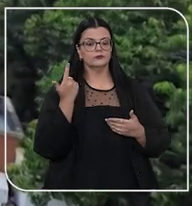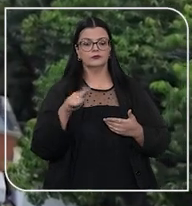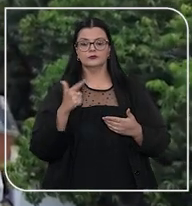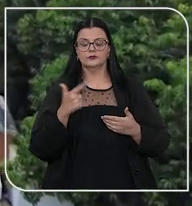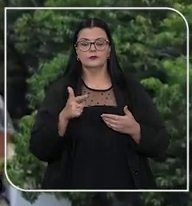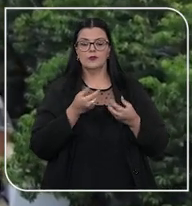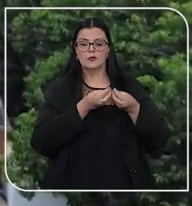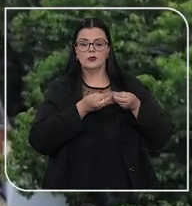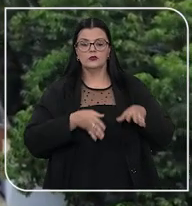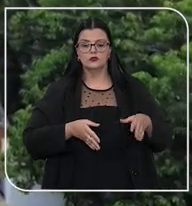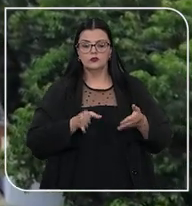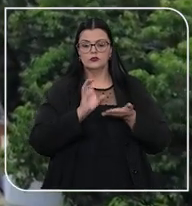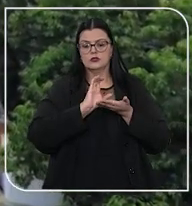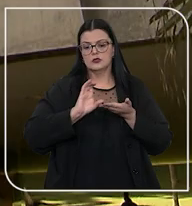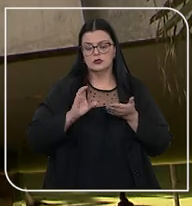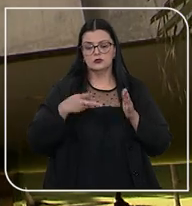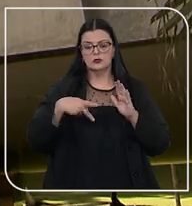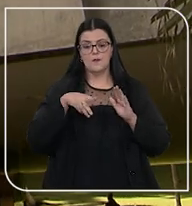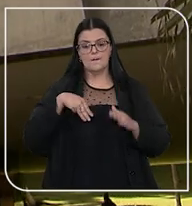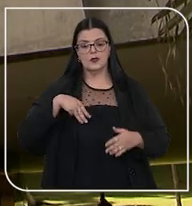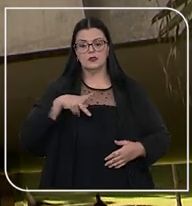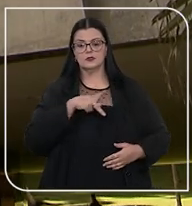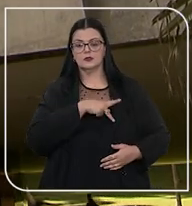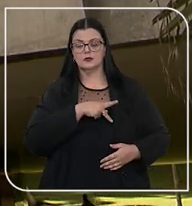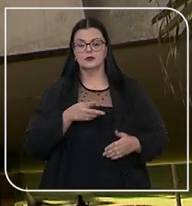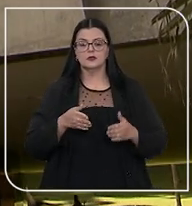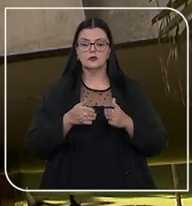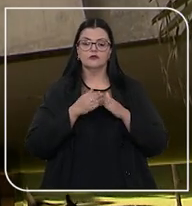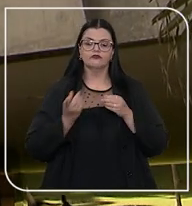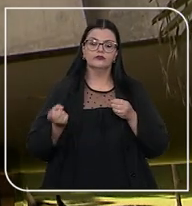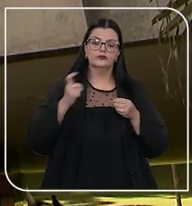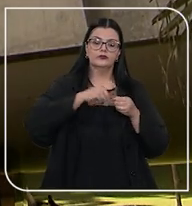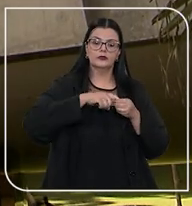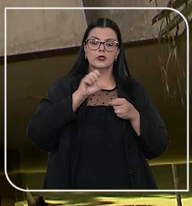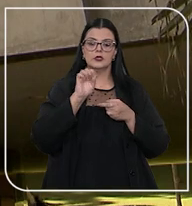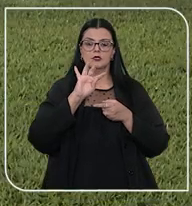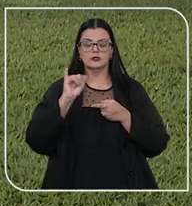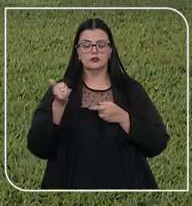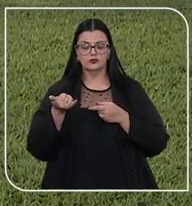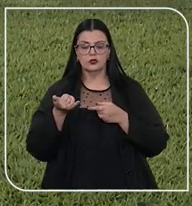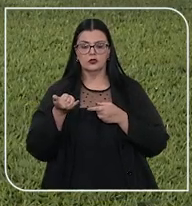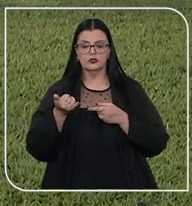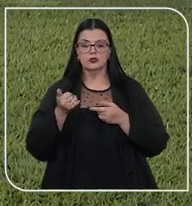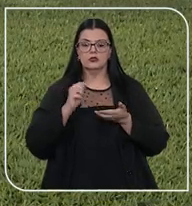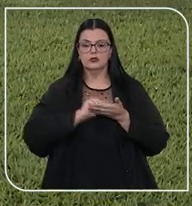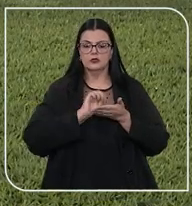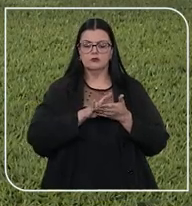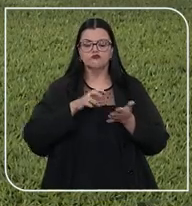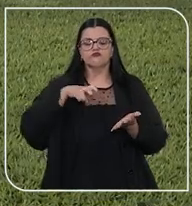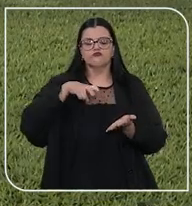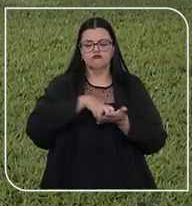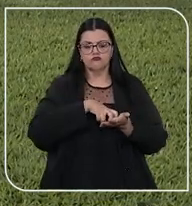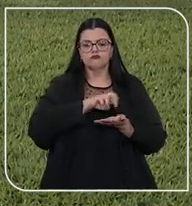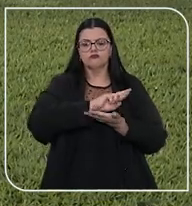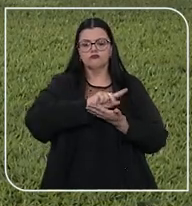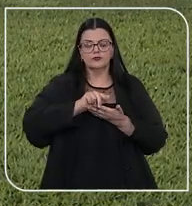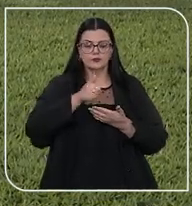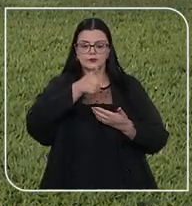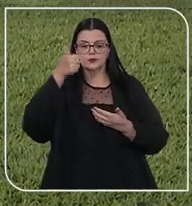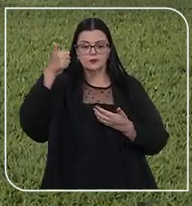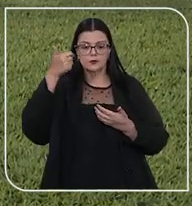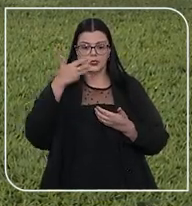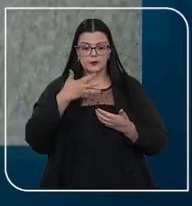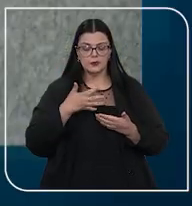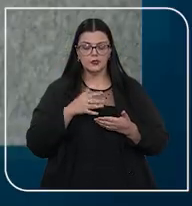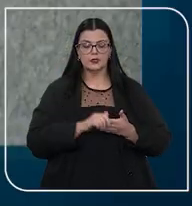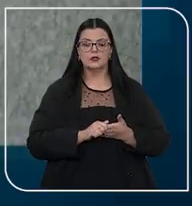efetiva demonstração de prejuízo ao erário. O Ministério Público recorreu ao STJ pedindo o restabelecimento das sanções aplicadas em